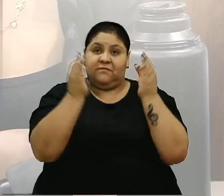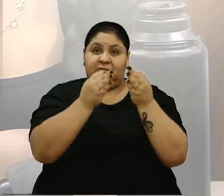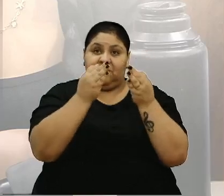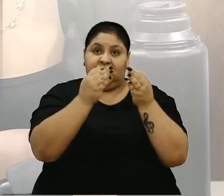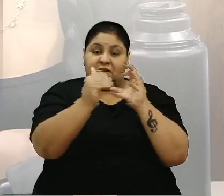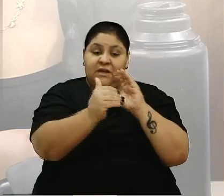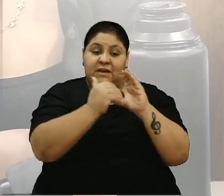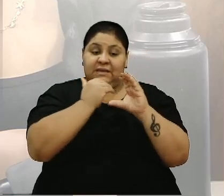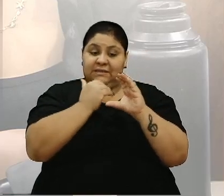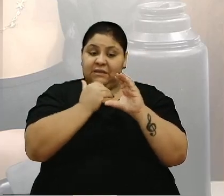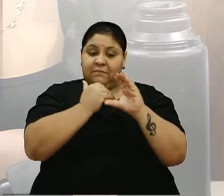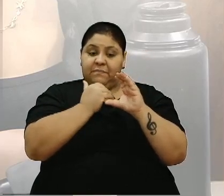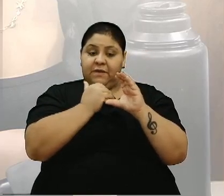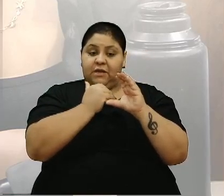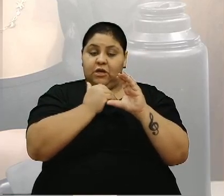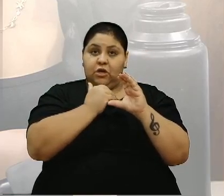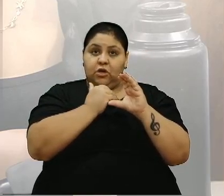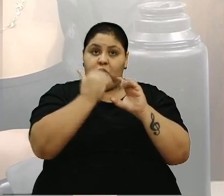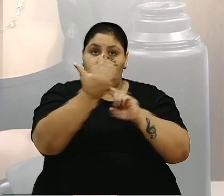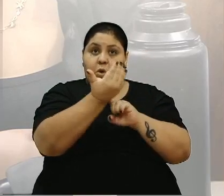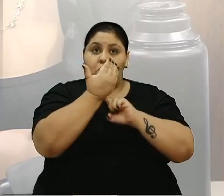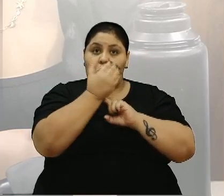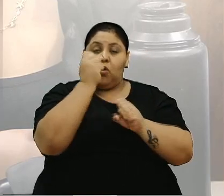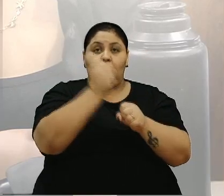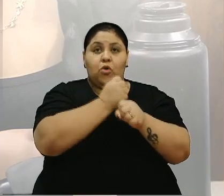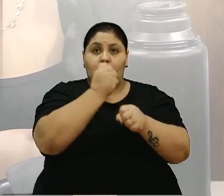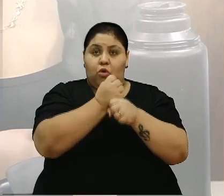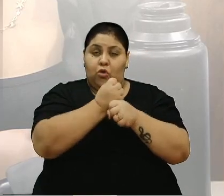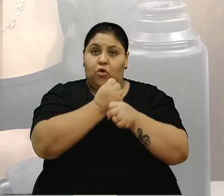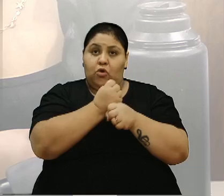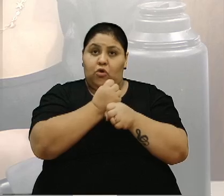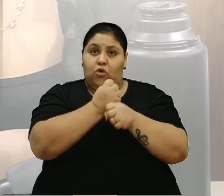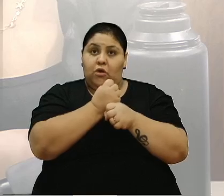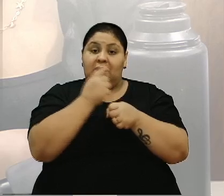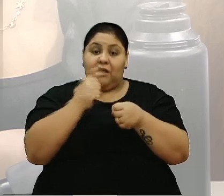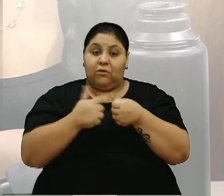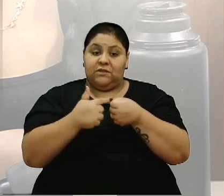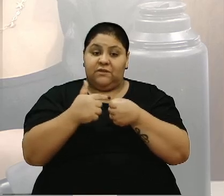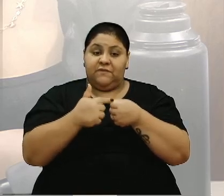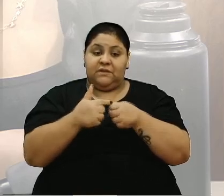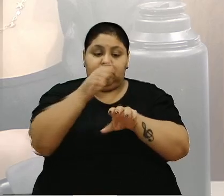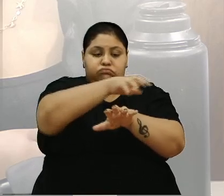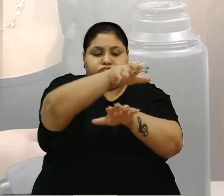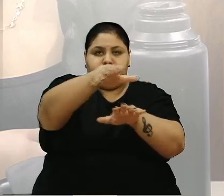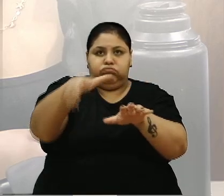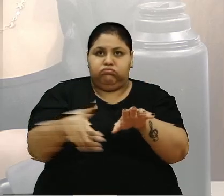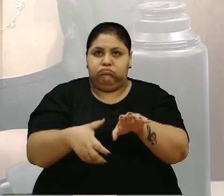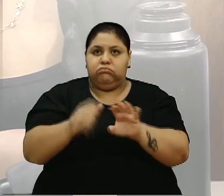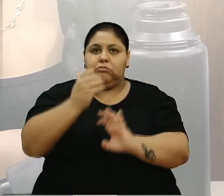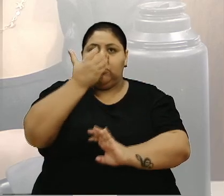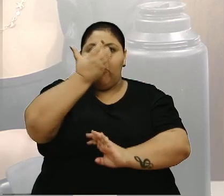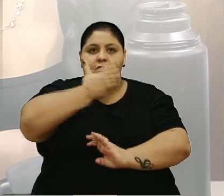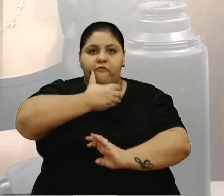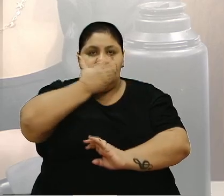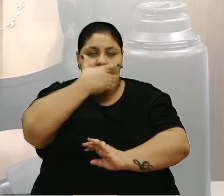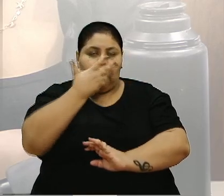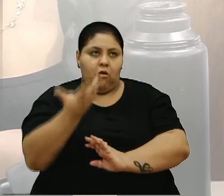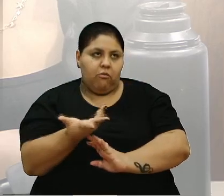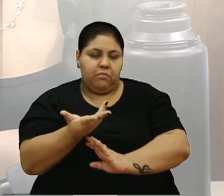auxílio reconstrução. Inclusive de cidades vizinhas aqui a Caxias. Veranópolis, por